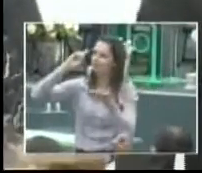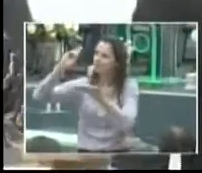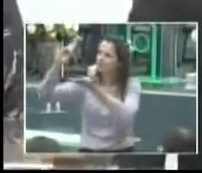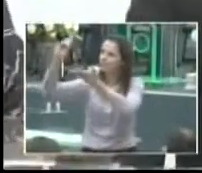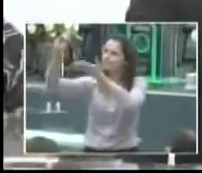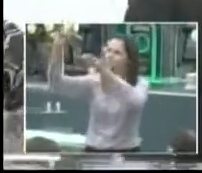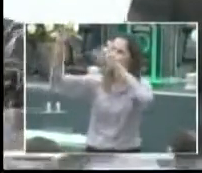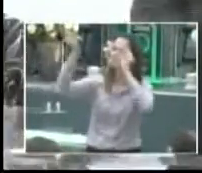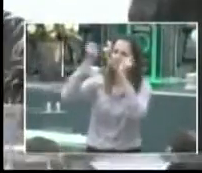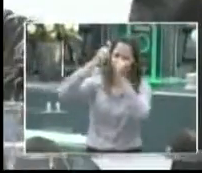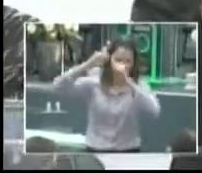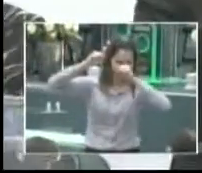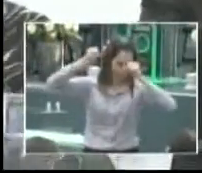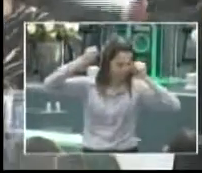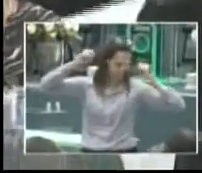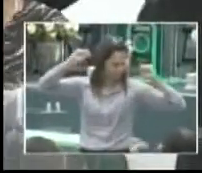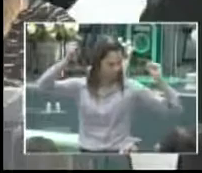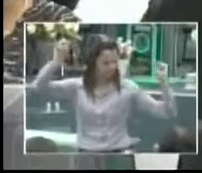tu.